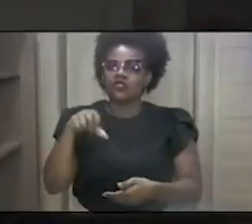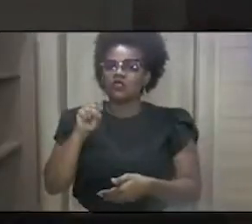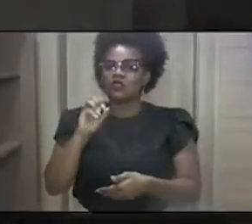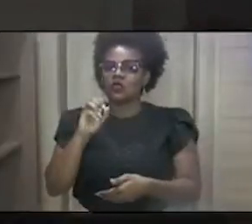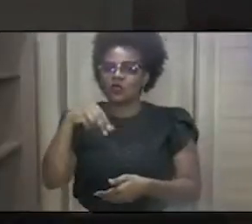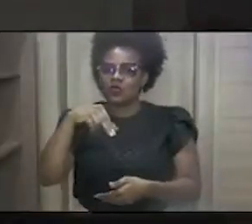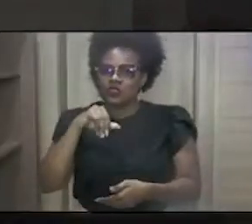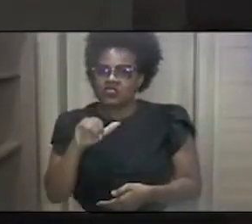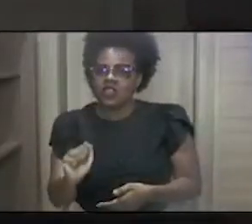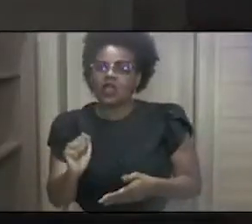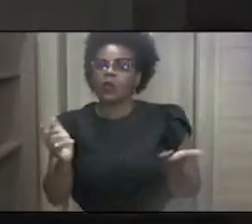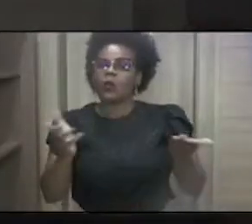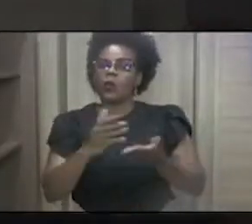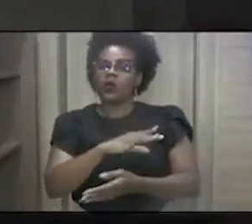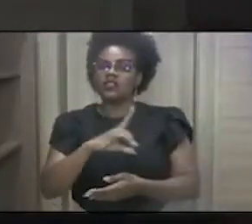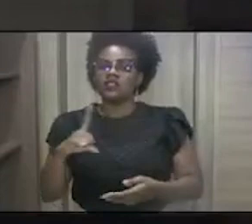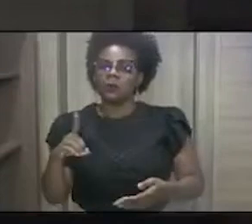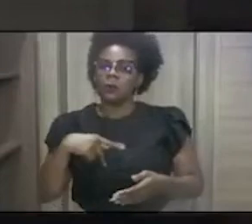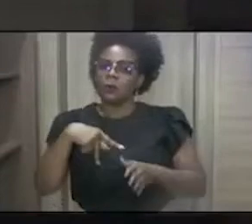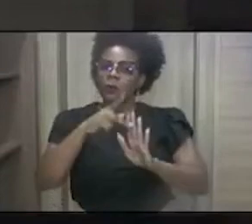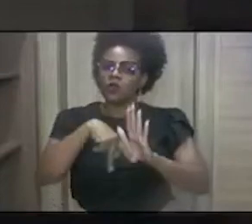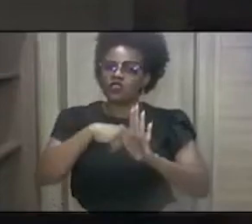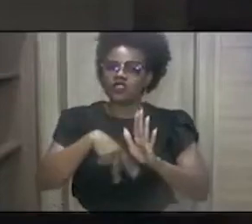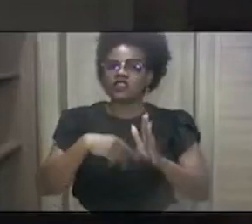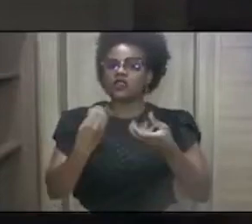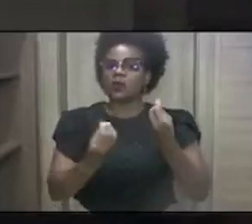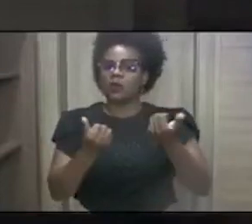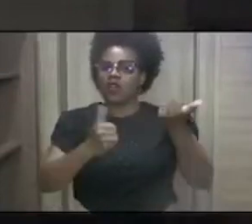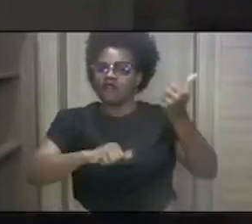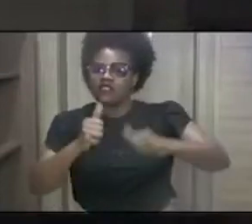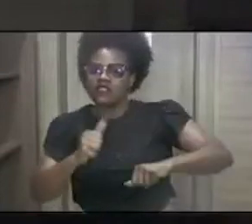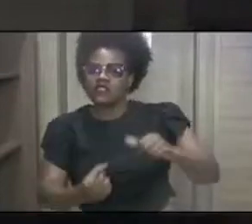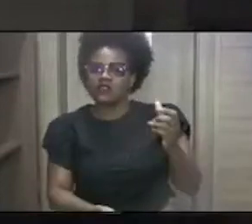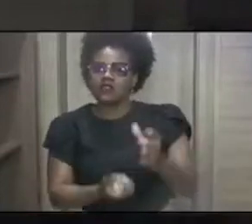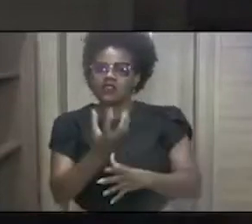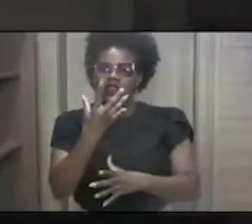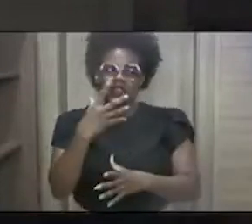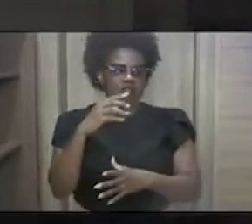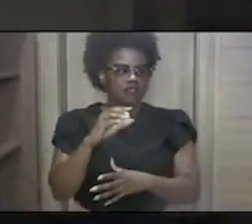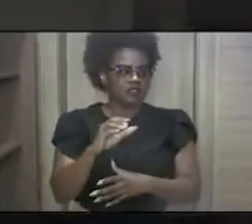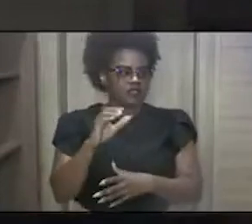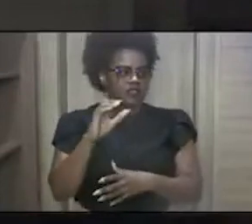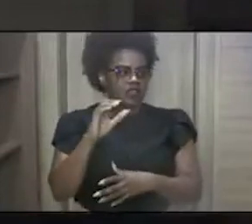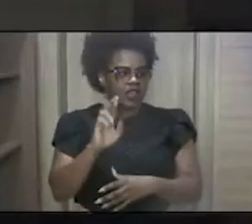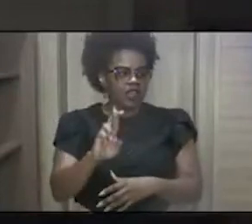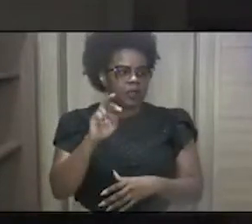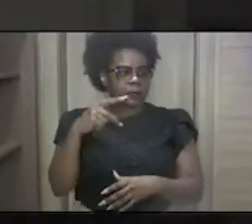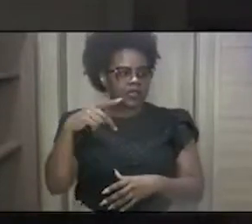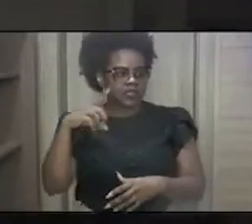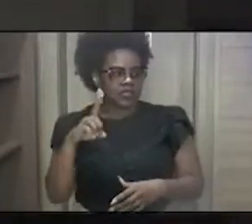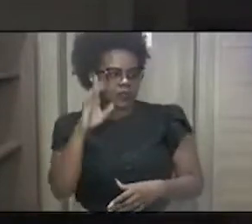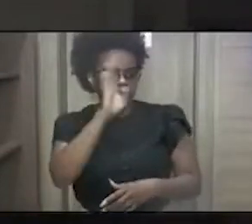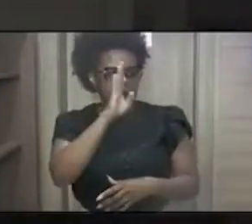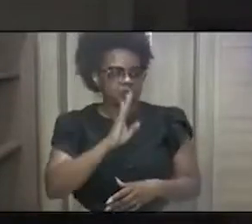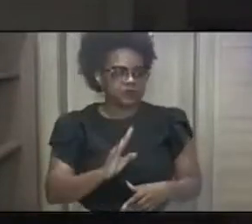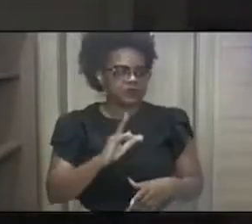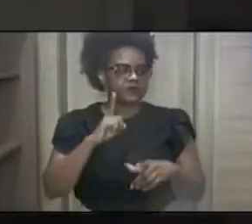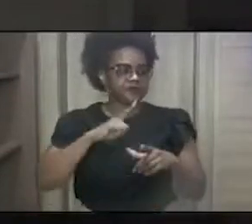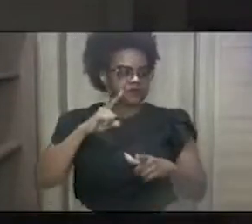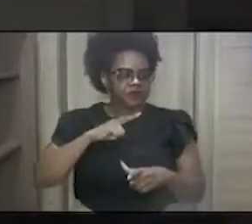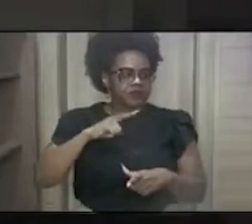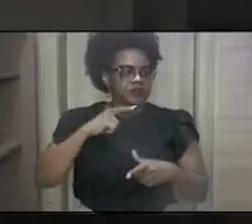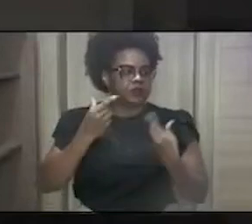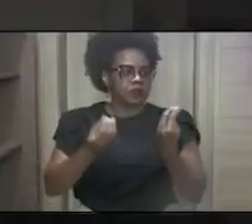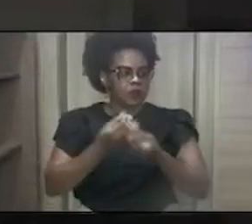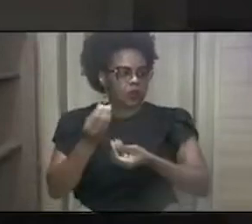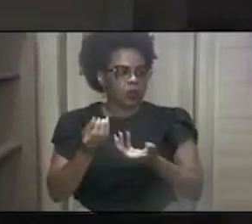está coordenando o projeto intitulado Avaliação da Implementação dos RBRPD no Brasil, Laboratórios Regionais de Prótese